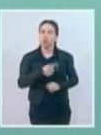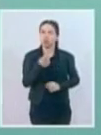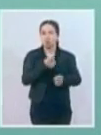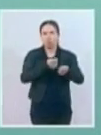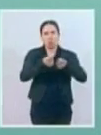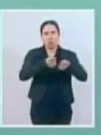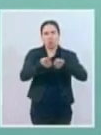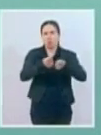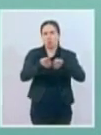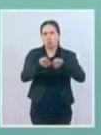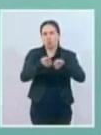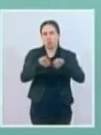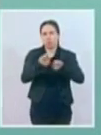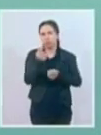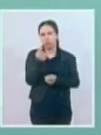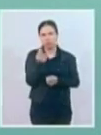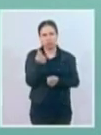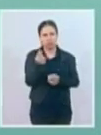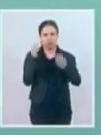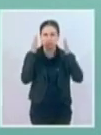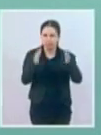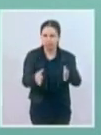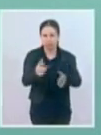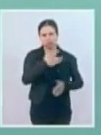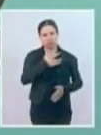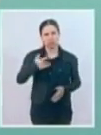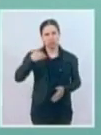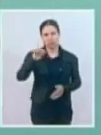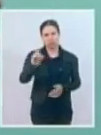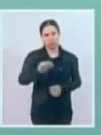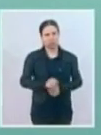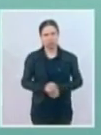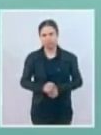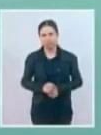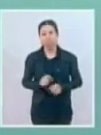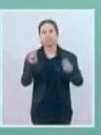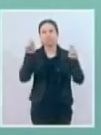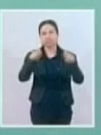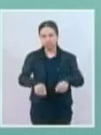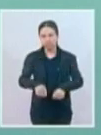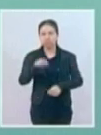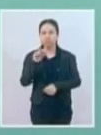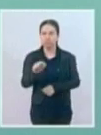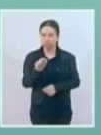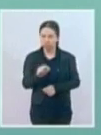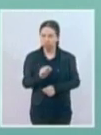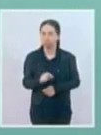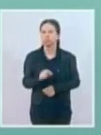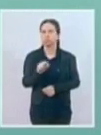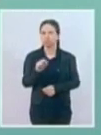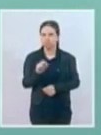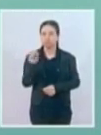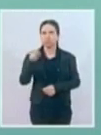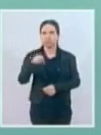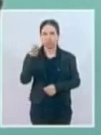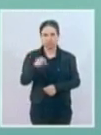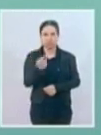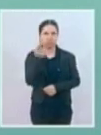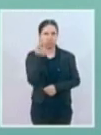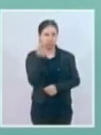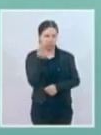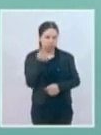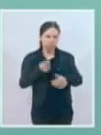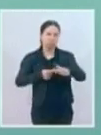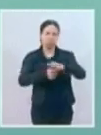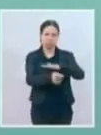economizar dinheiro para a saúde. Olha. Podendo, tendo condições, havendo como colocar dinheiro,